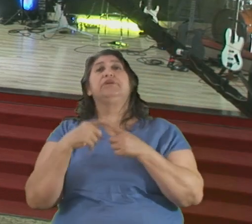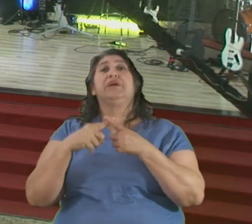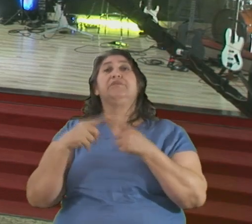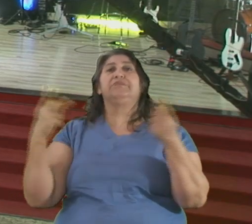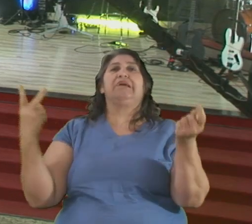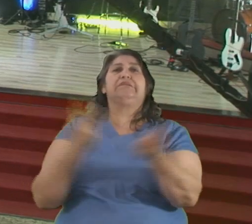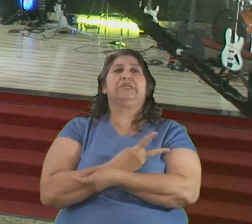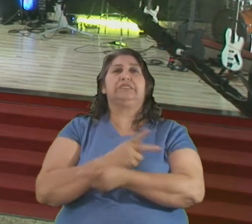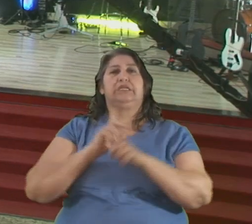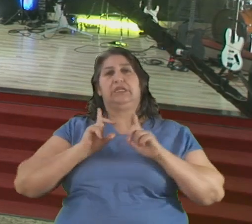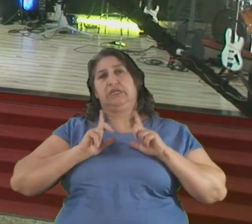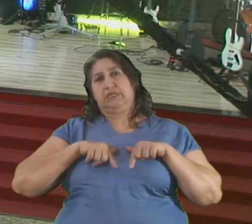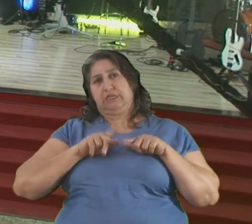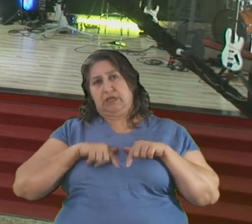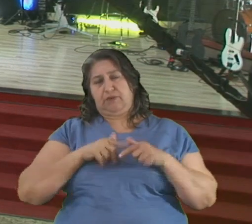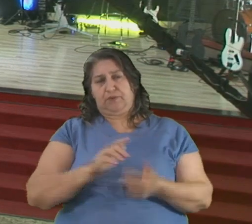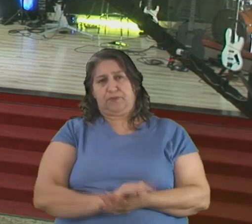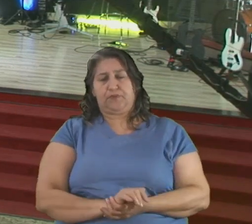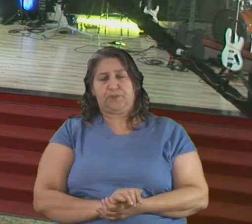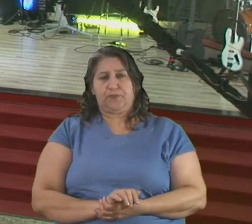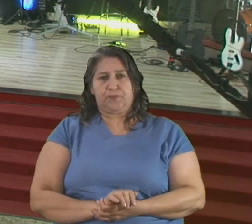últimos acontecimentos ali